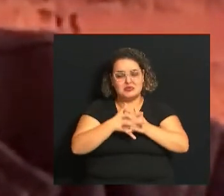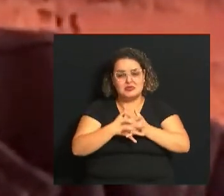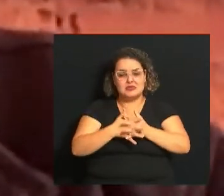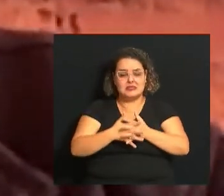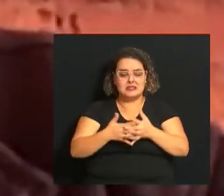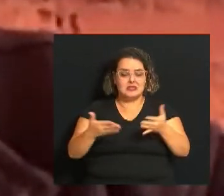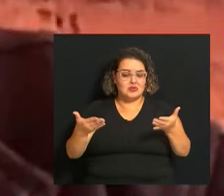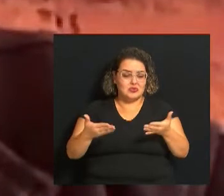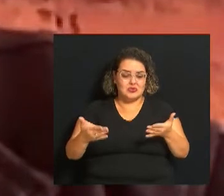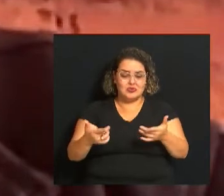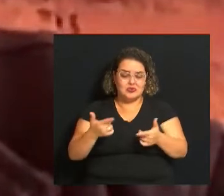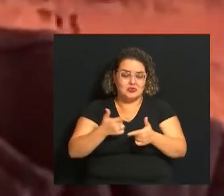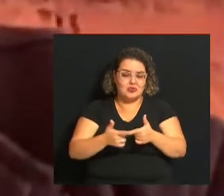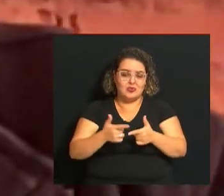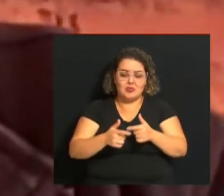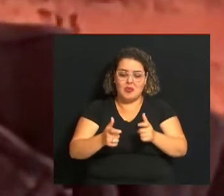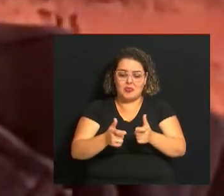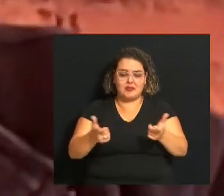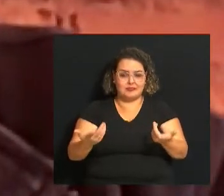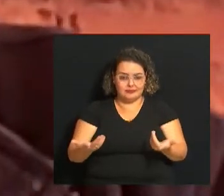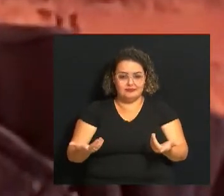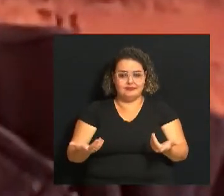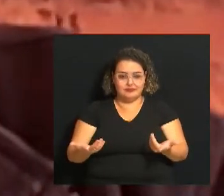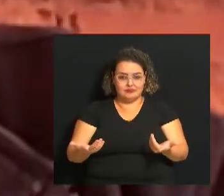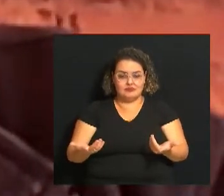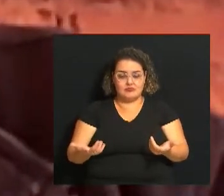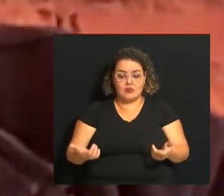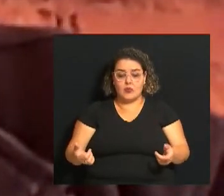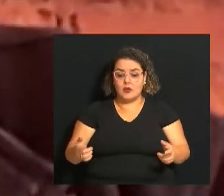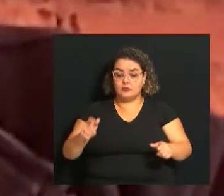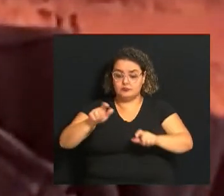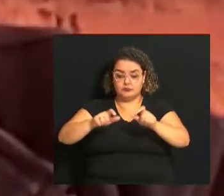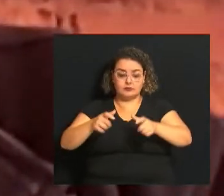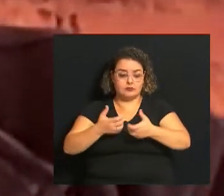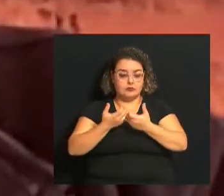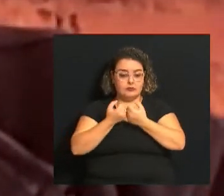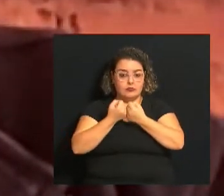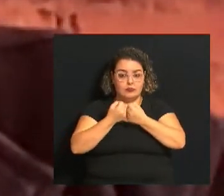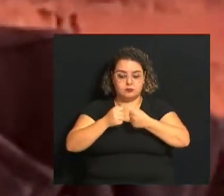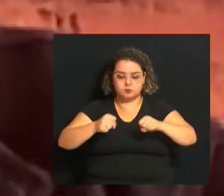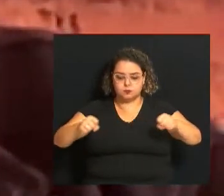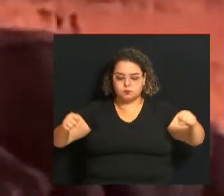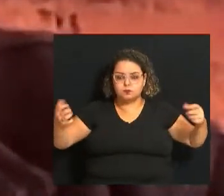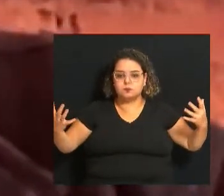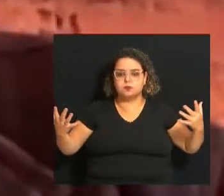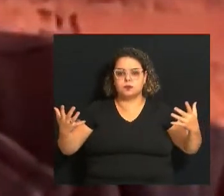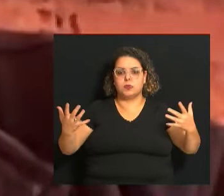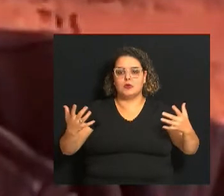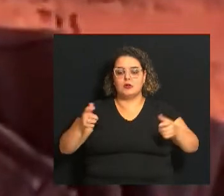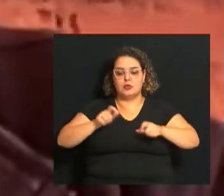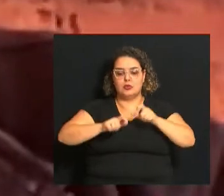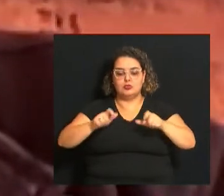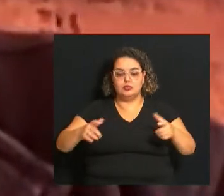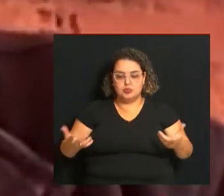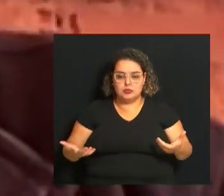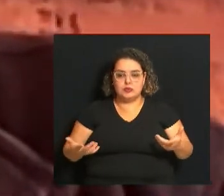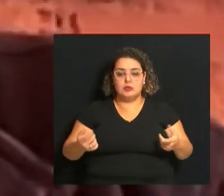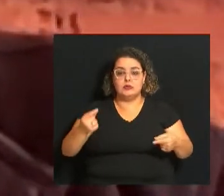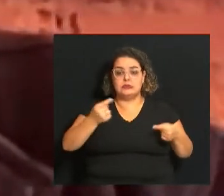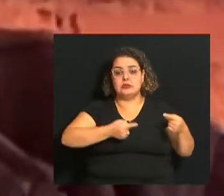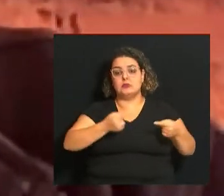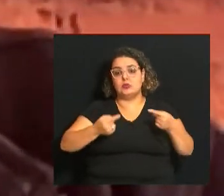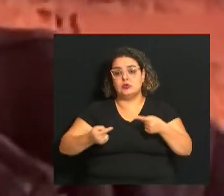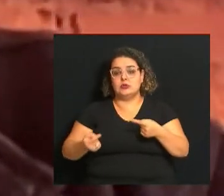né? A população cresceu muito e o que é importante é que a gente vive hoje debatendo se vai ser